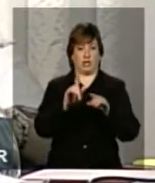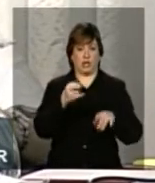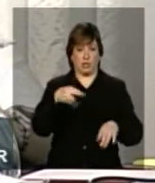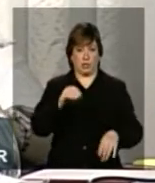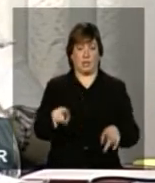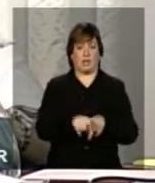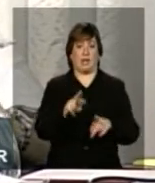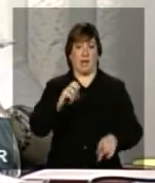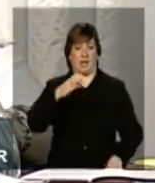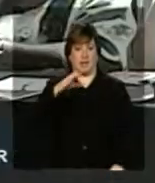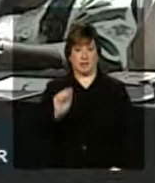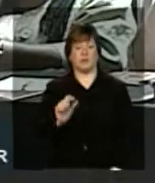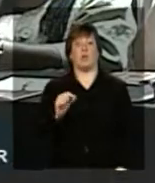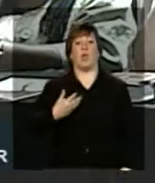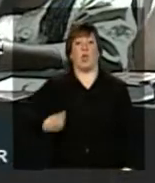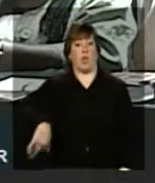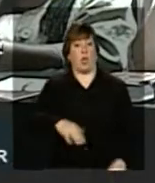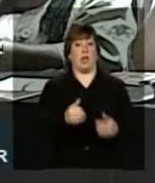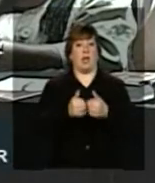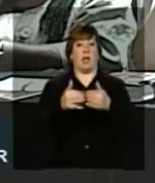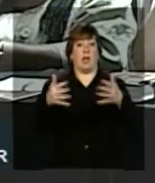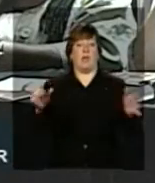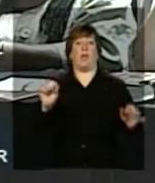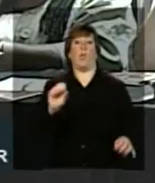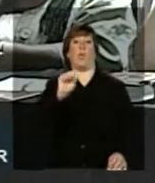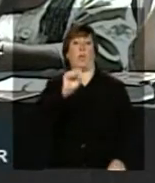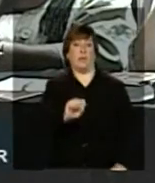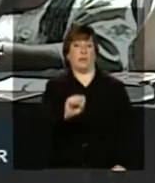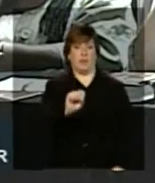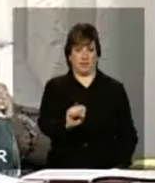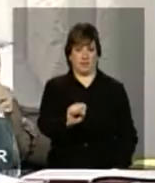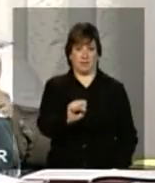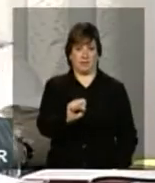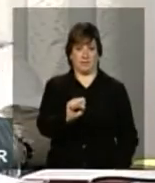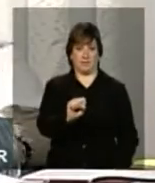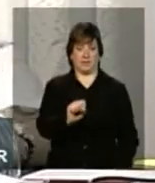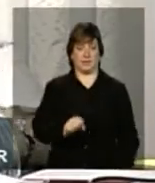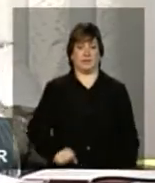que nós abrimos a 8ª